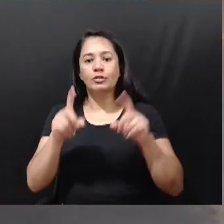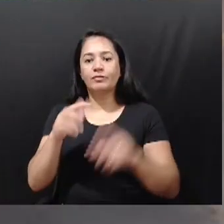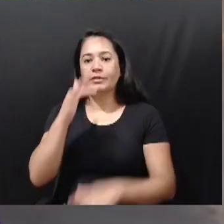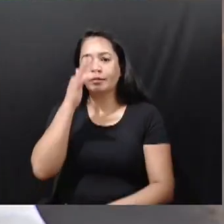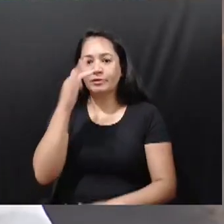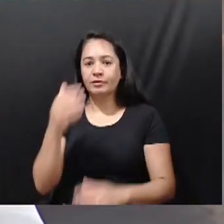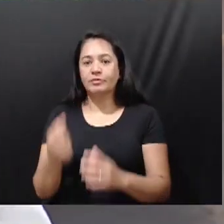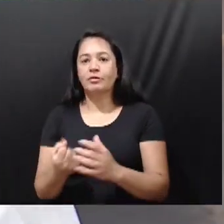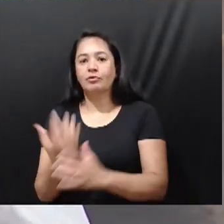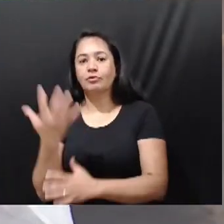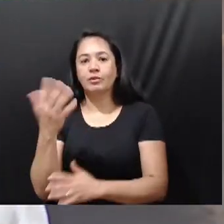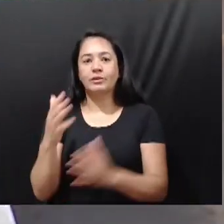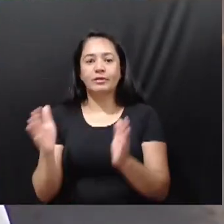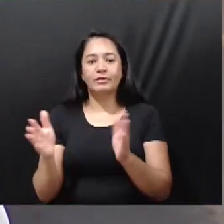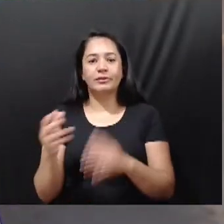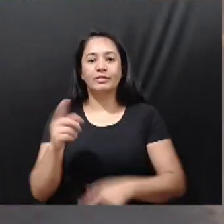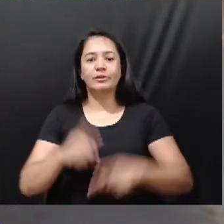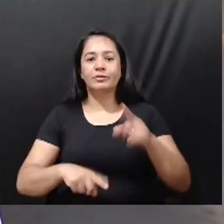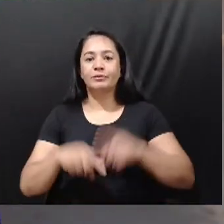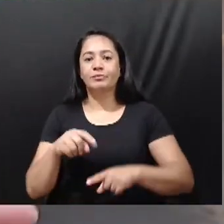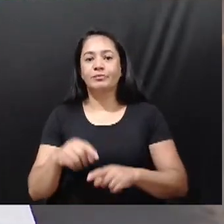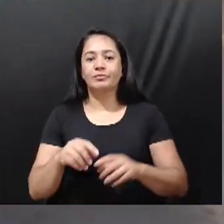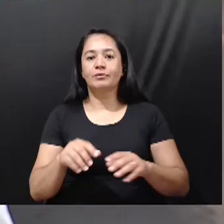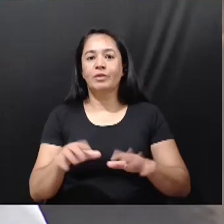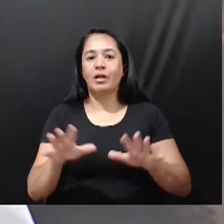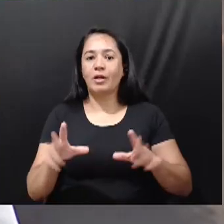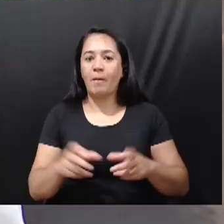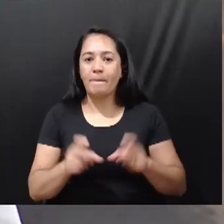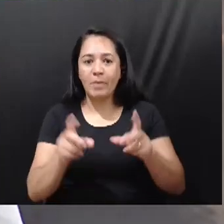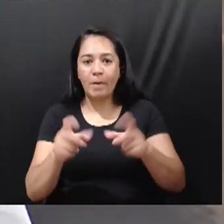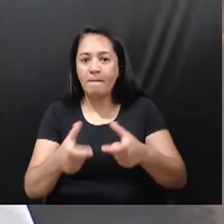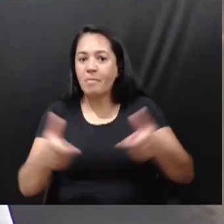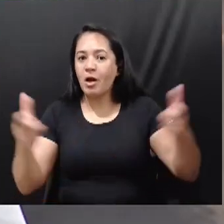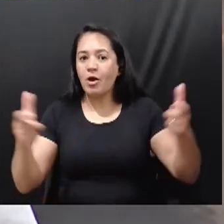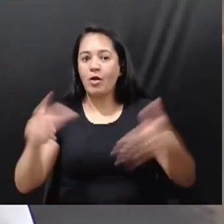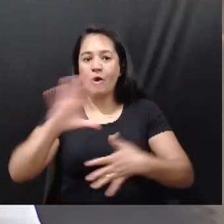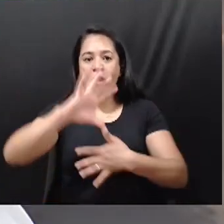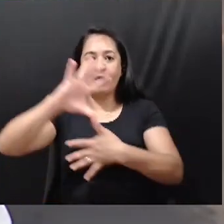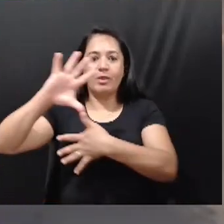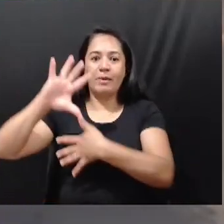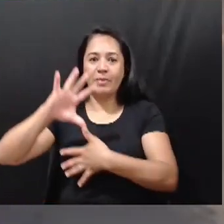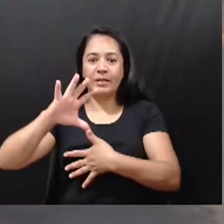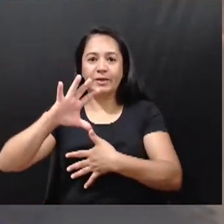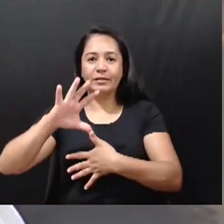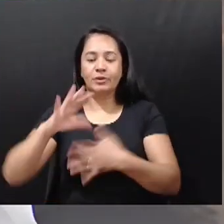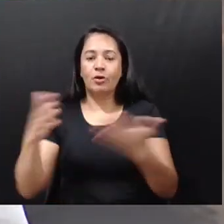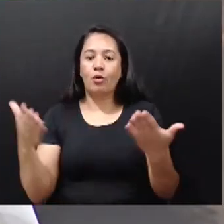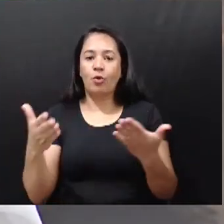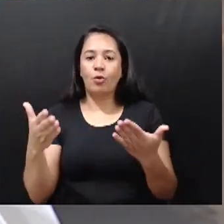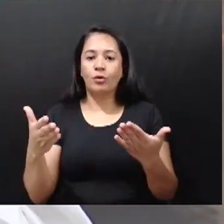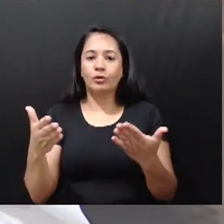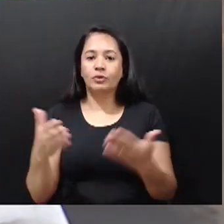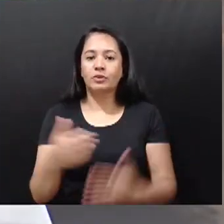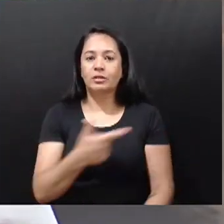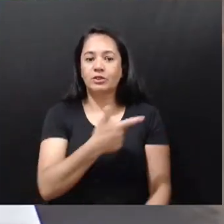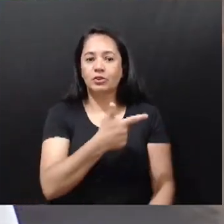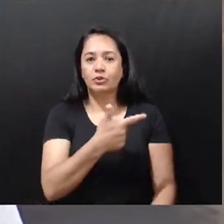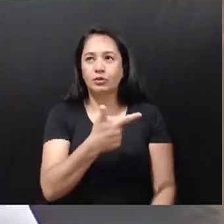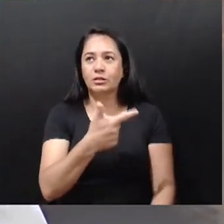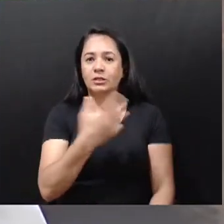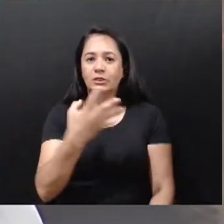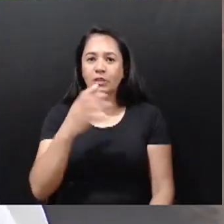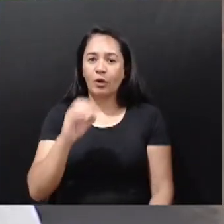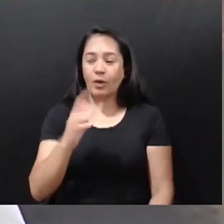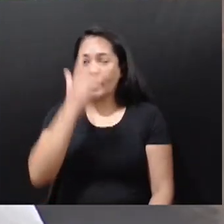acessórios. É um mercado que já foi o maior mercado da América Latina de flores. Hoje ele conta com mais de 240 permissionários. A gente tem aqui